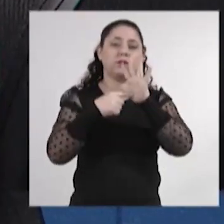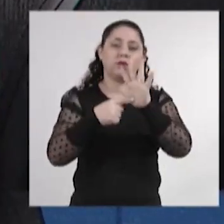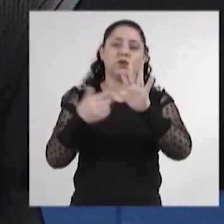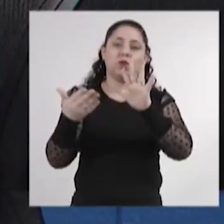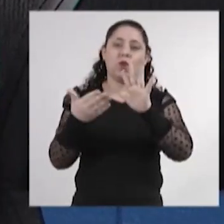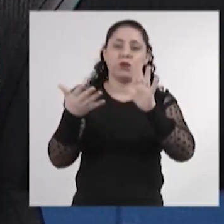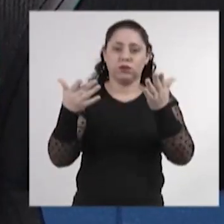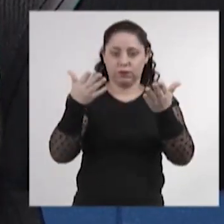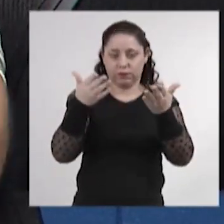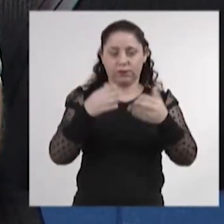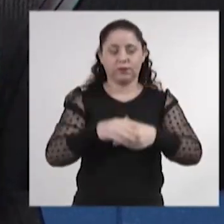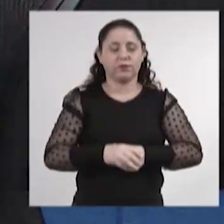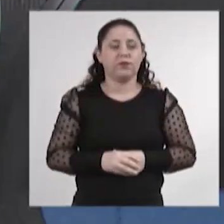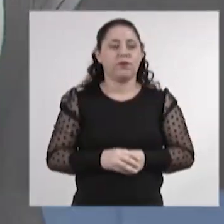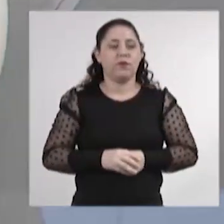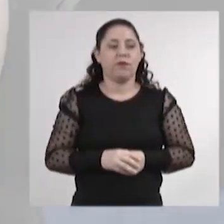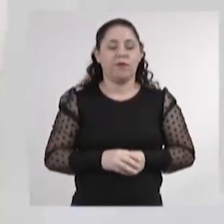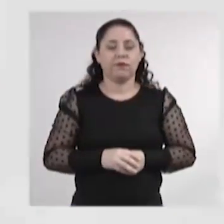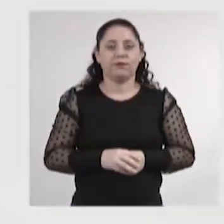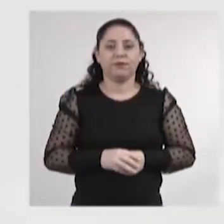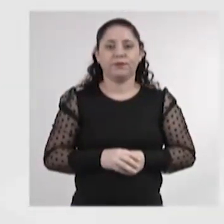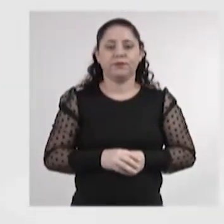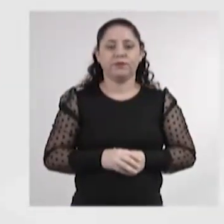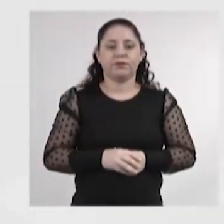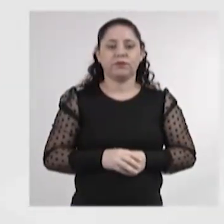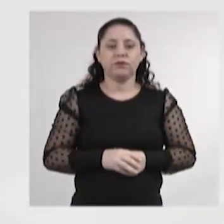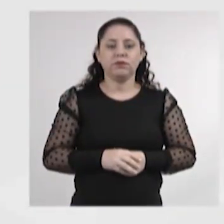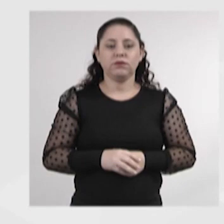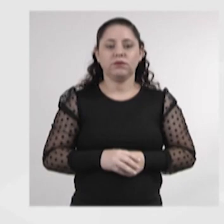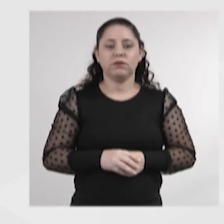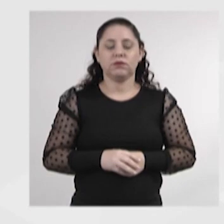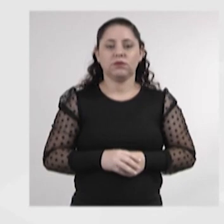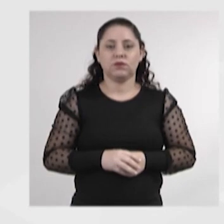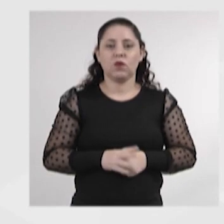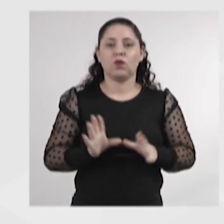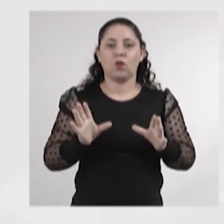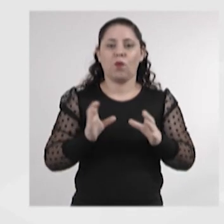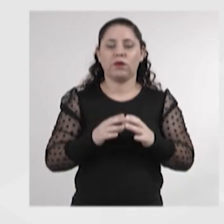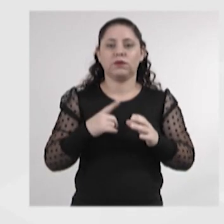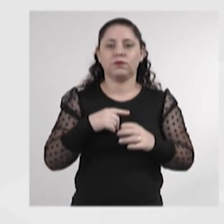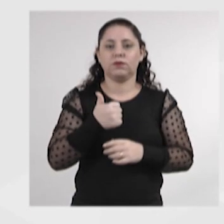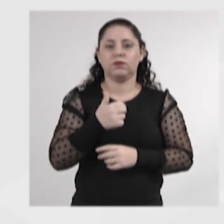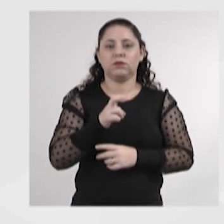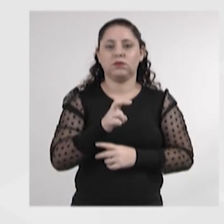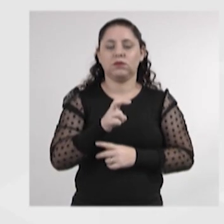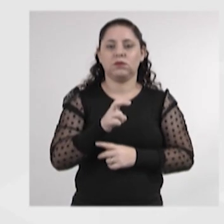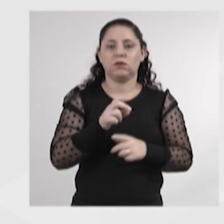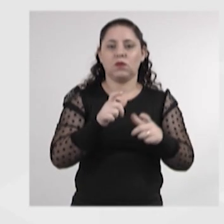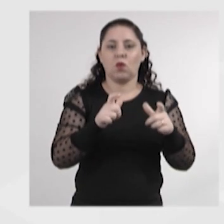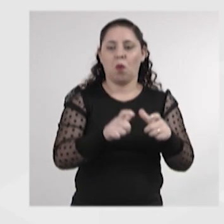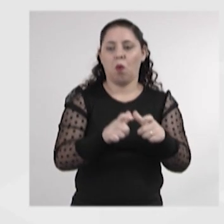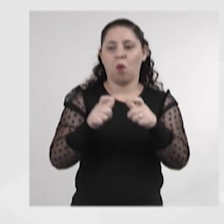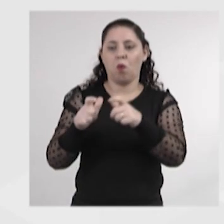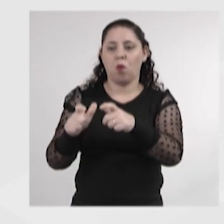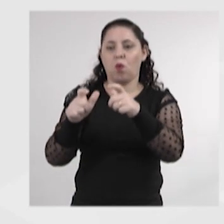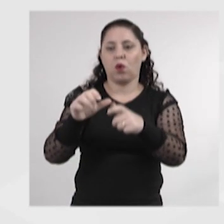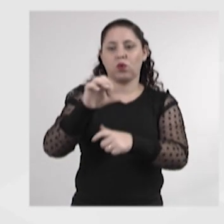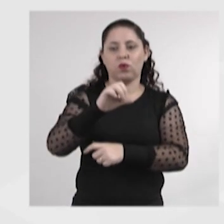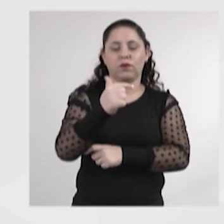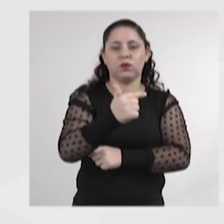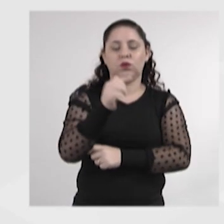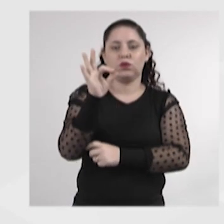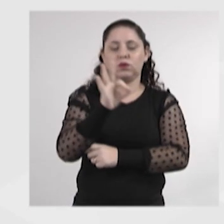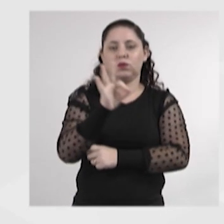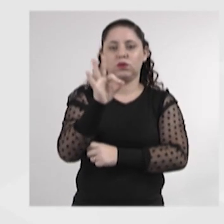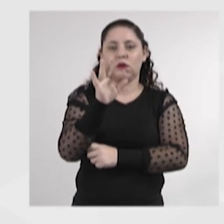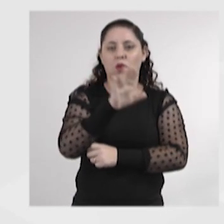apresentação aqui para vocês. Então, vamos lá. Então, nossa rede de monitoramento conta com 15 estações que cobrem